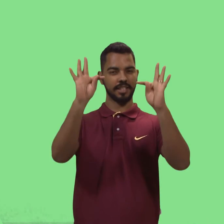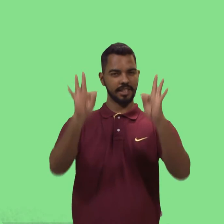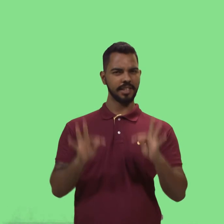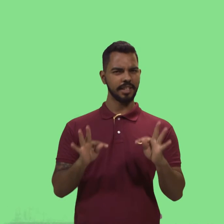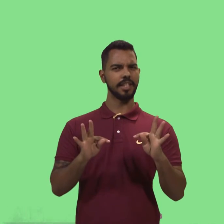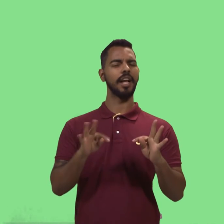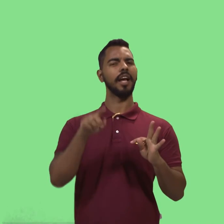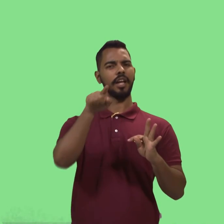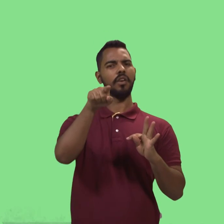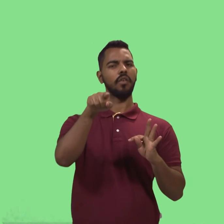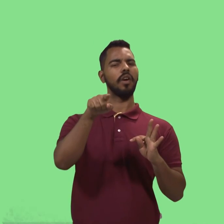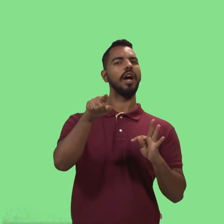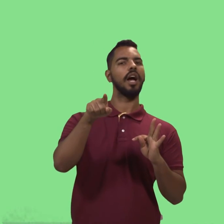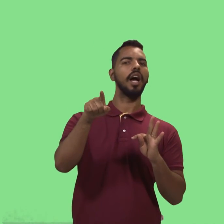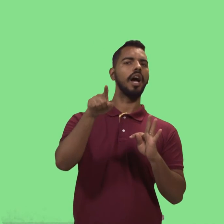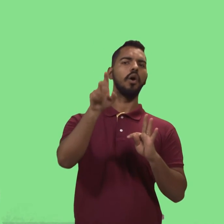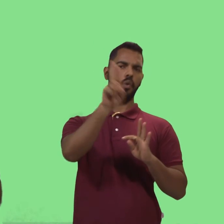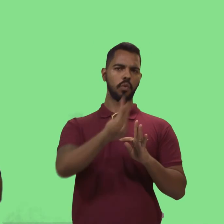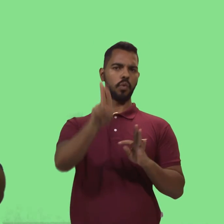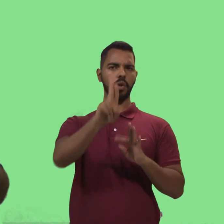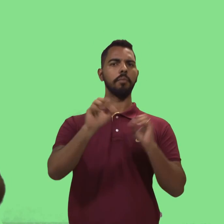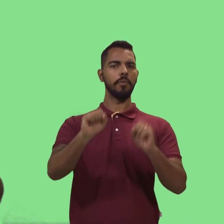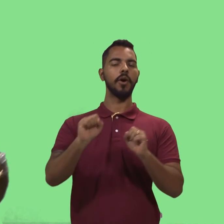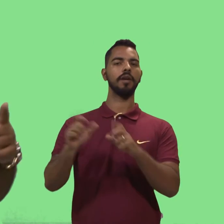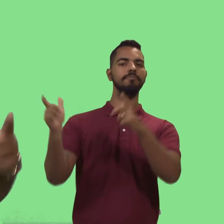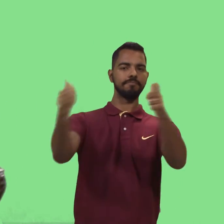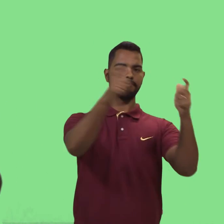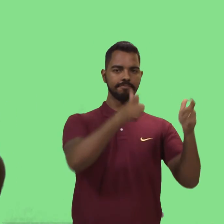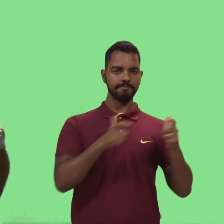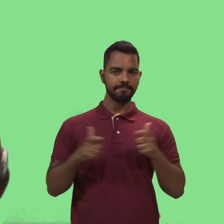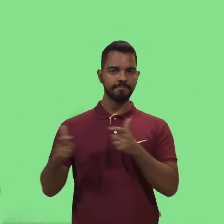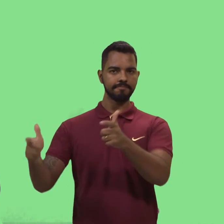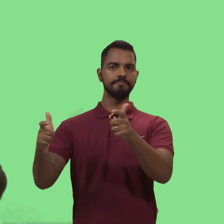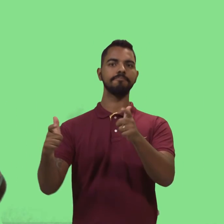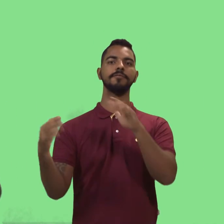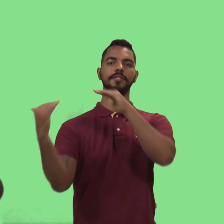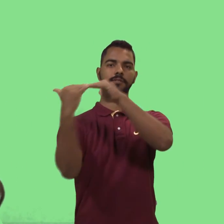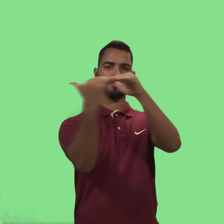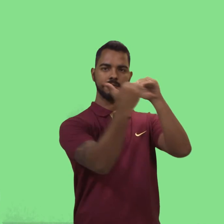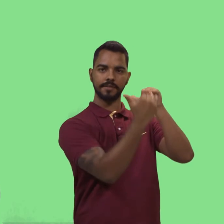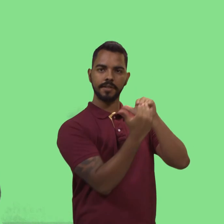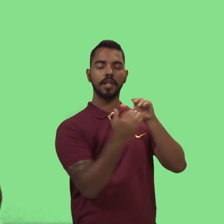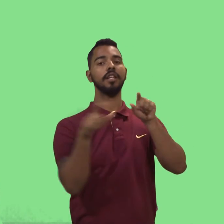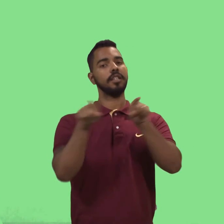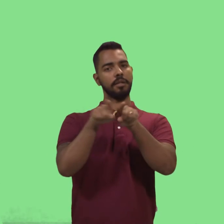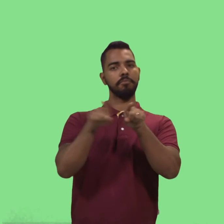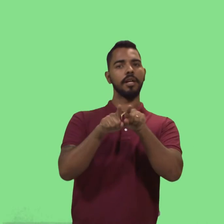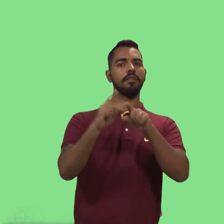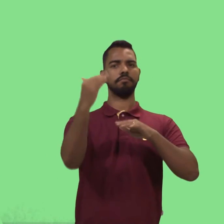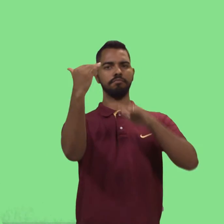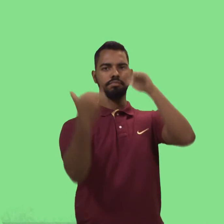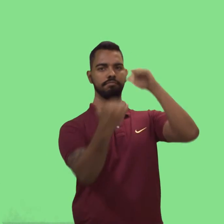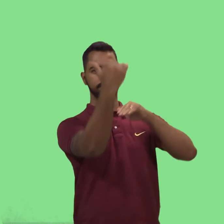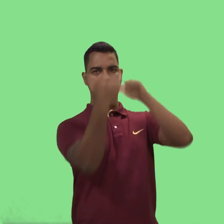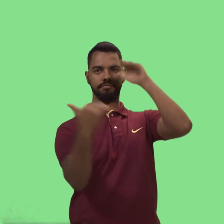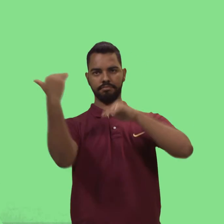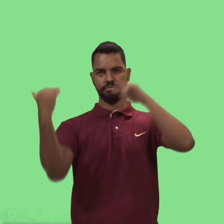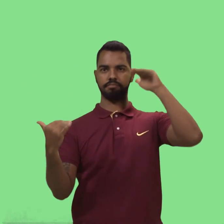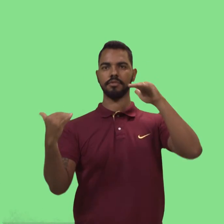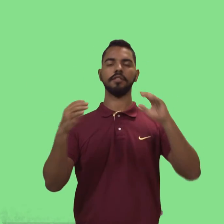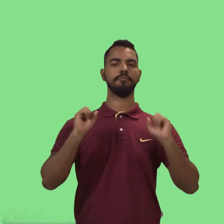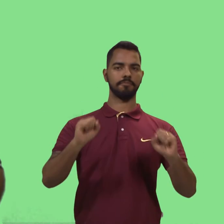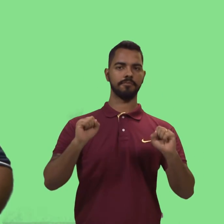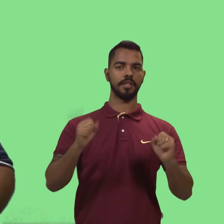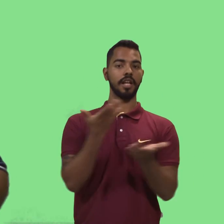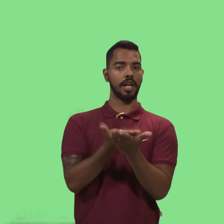interna, que pode ocorrer entre os setores que se encontram em iguais ou diferentes níveis hierárquicos. Você verá ao final desta